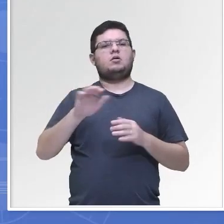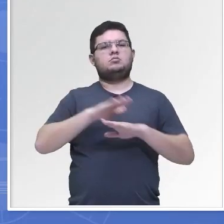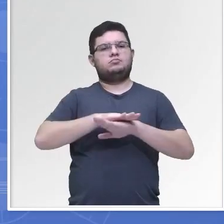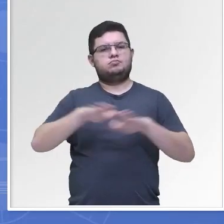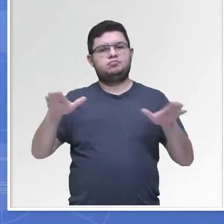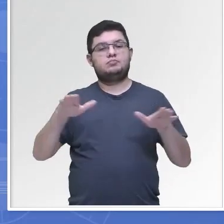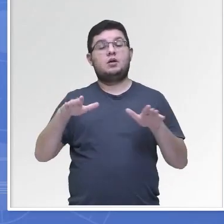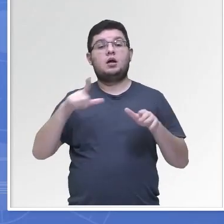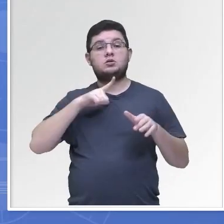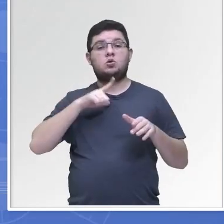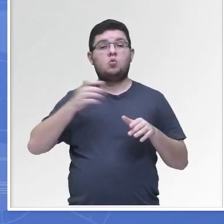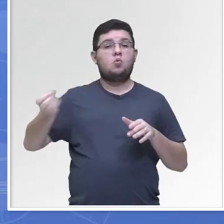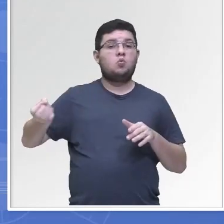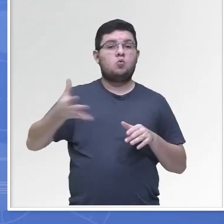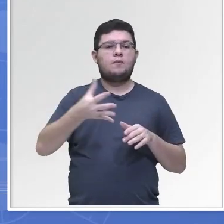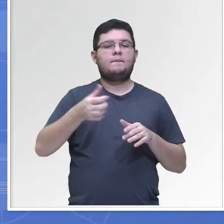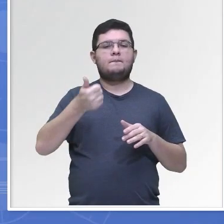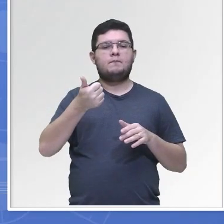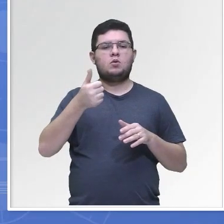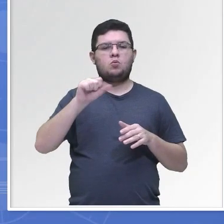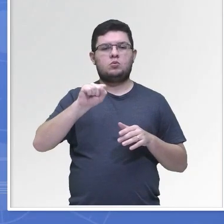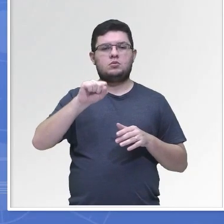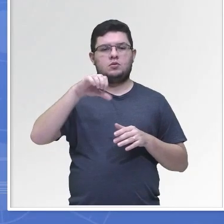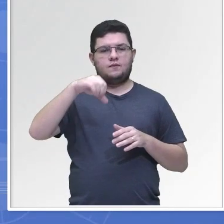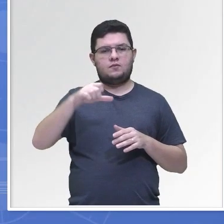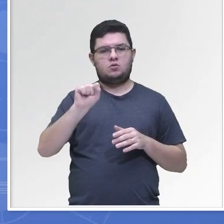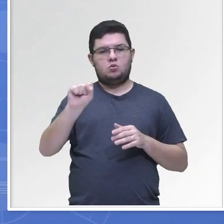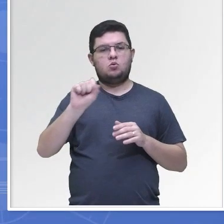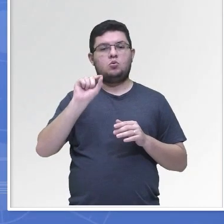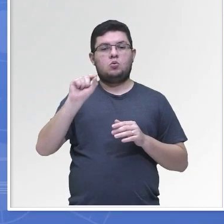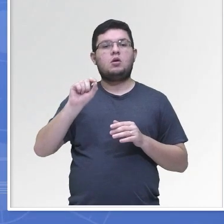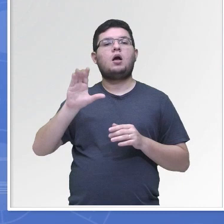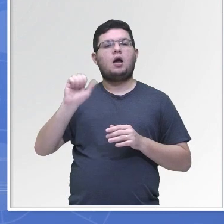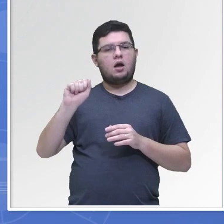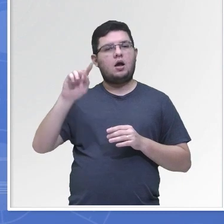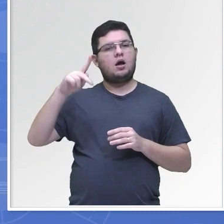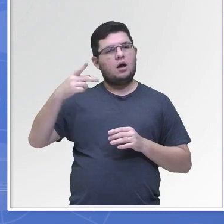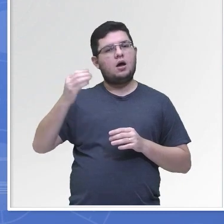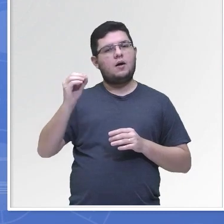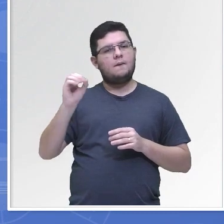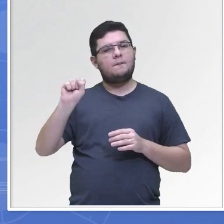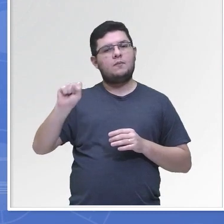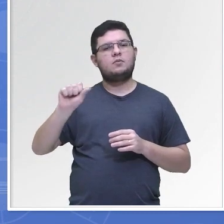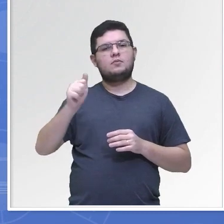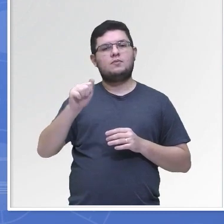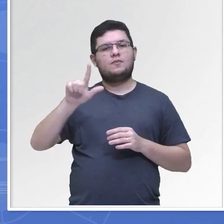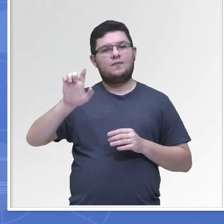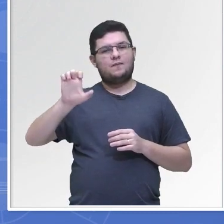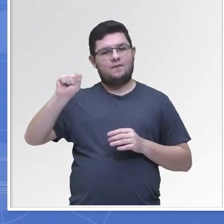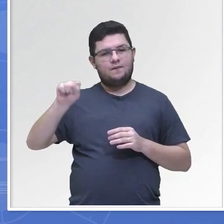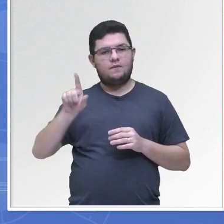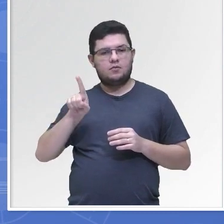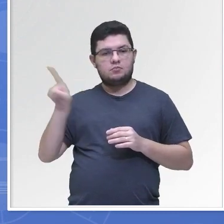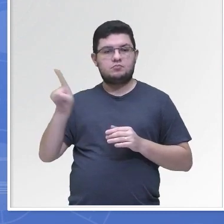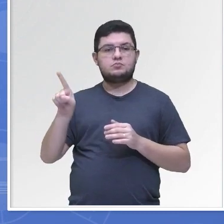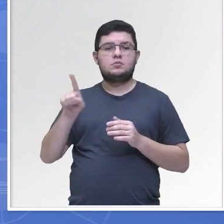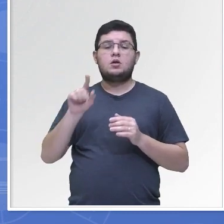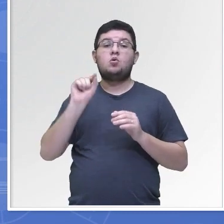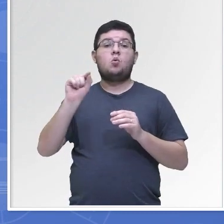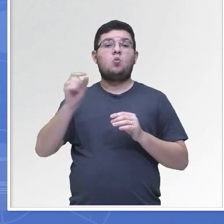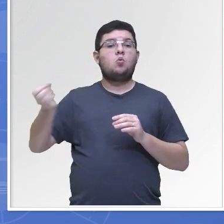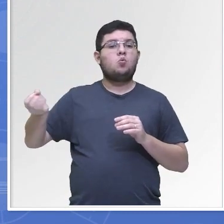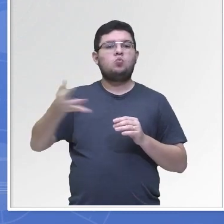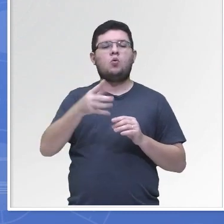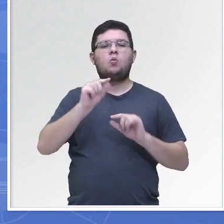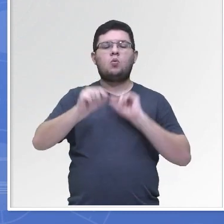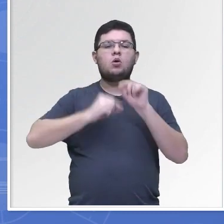de 1898. Esta política estabeleceu no âmbito federal, ou seja, dentro do país, ela